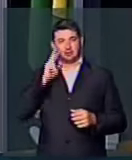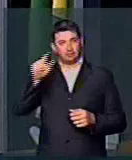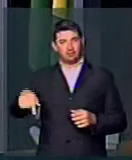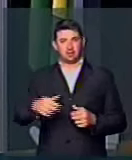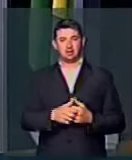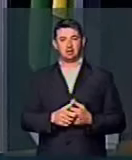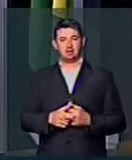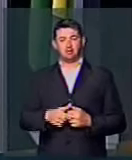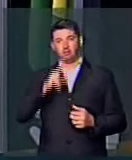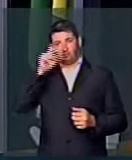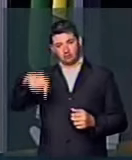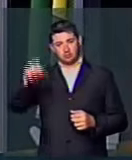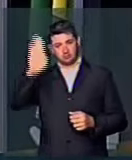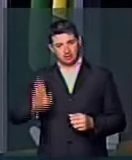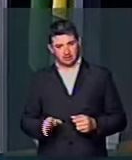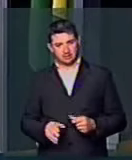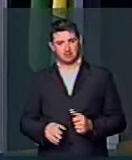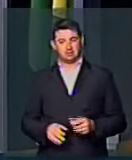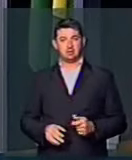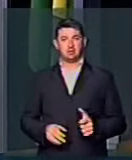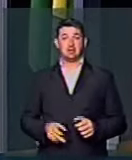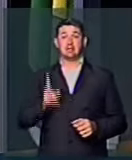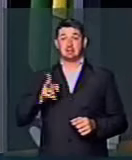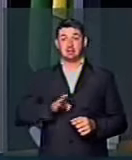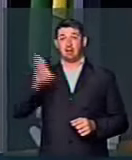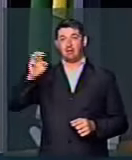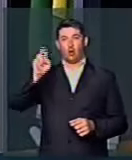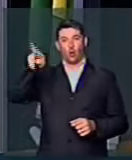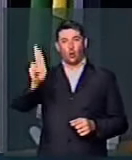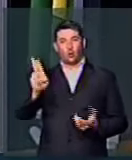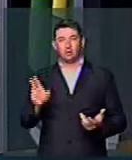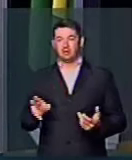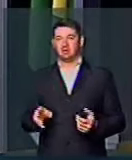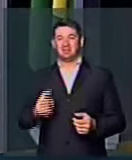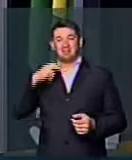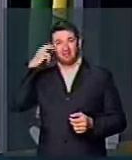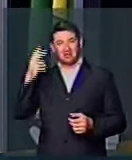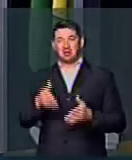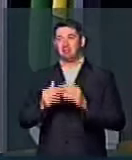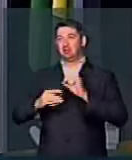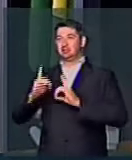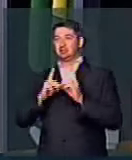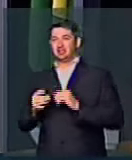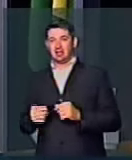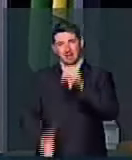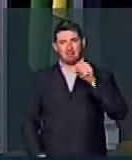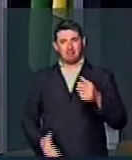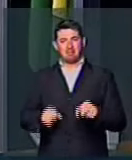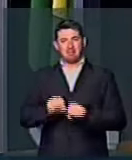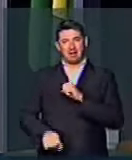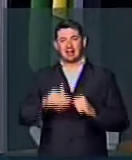aqui presente em nosso país. Cada vez que ela vai para a ONU é um vexame. pedindo diálogo com os